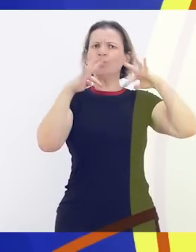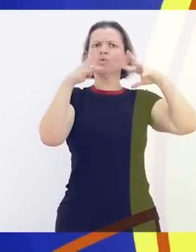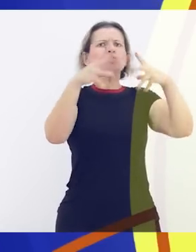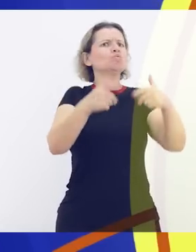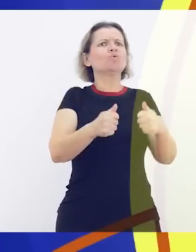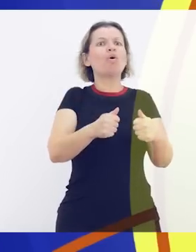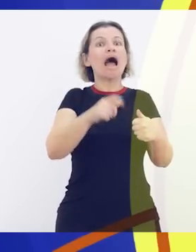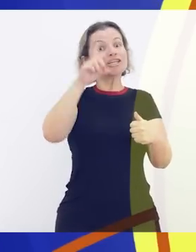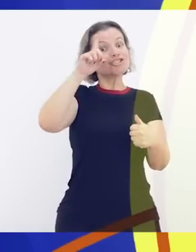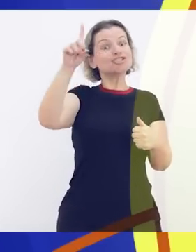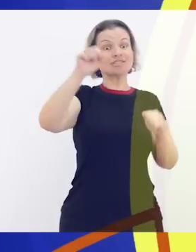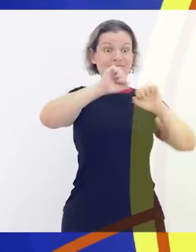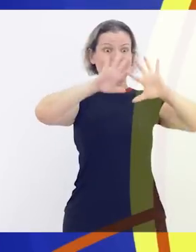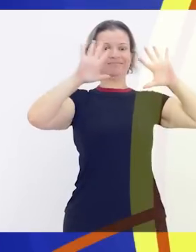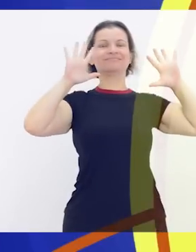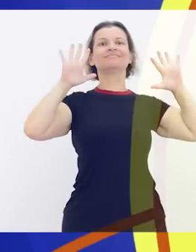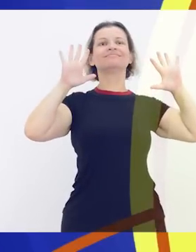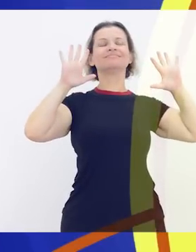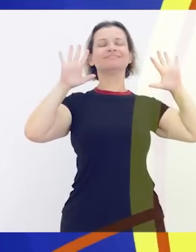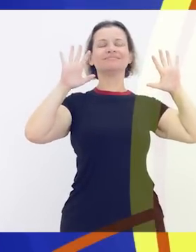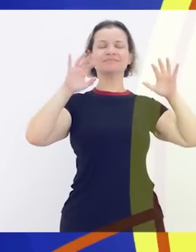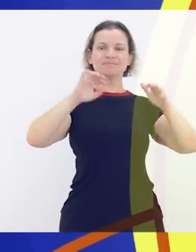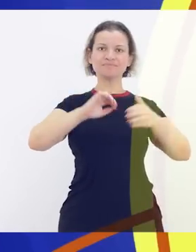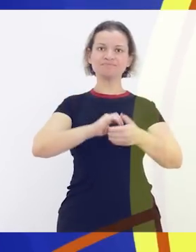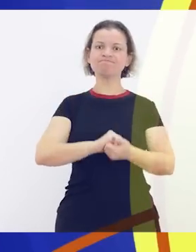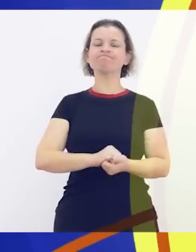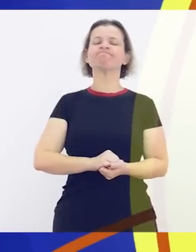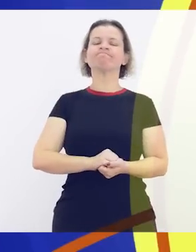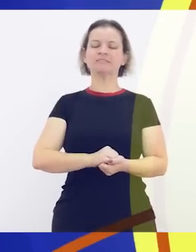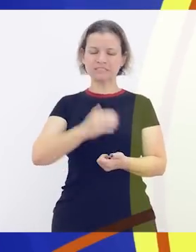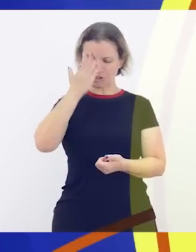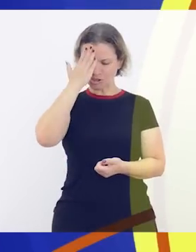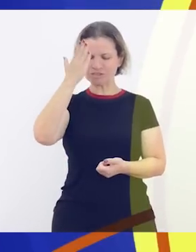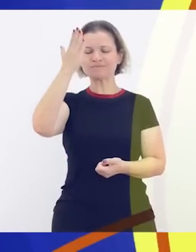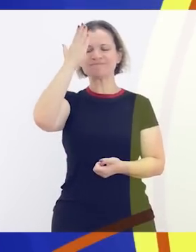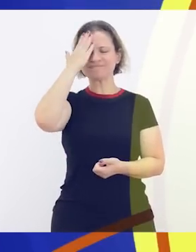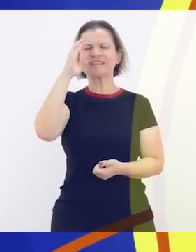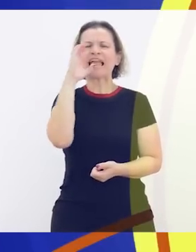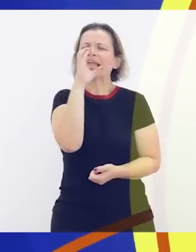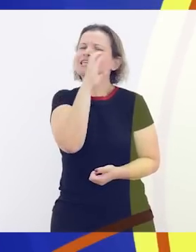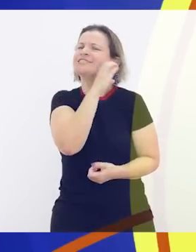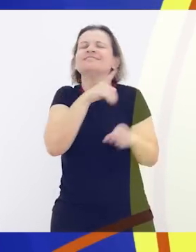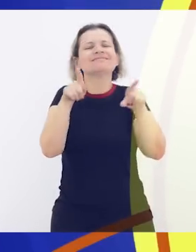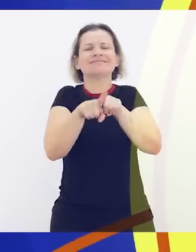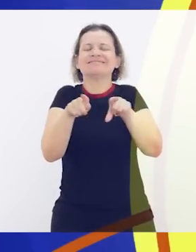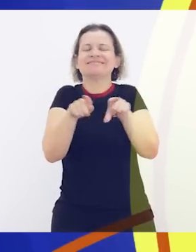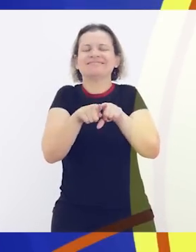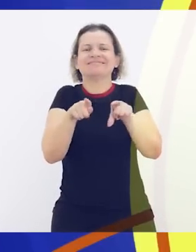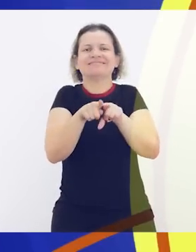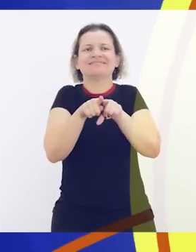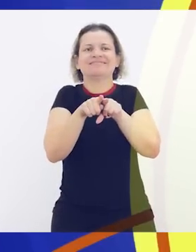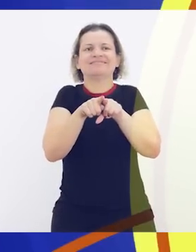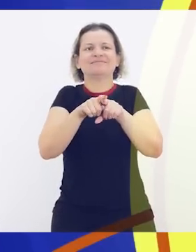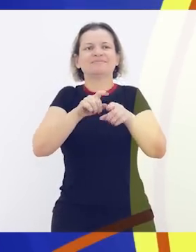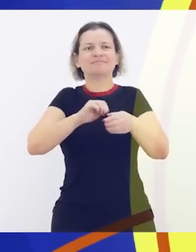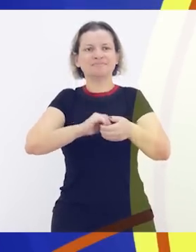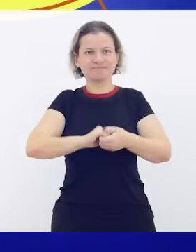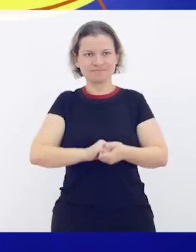ilumina tudo e fica de dia. É, e fica bem quentinho também.